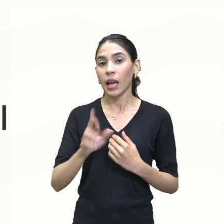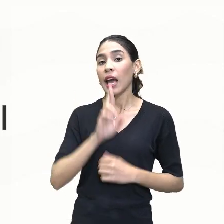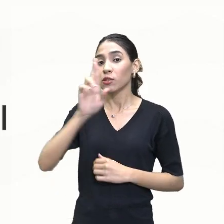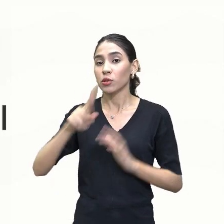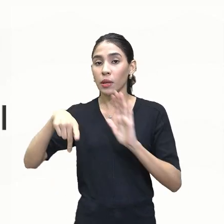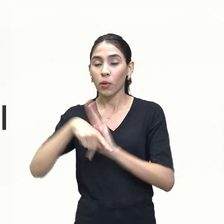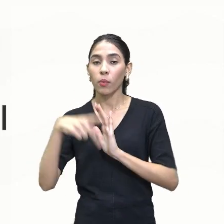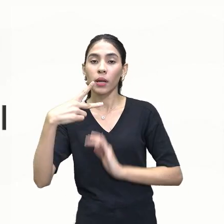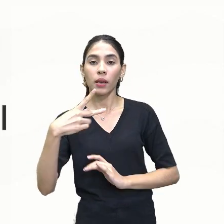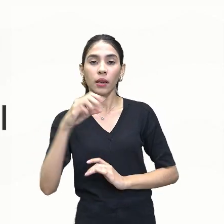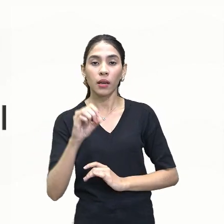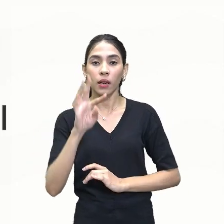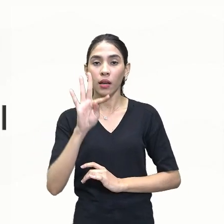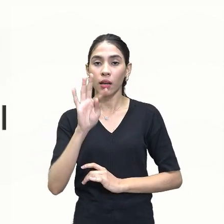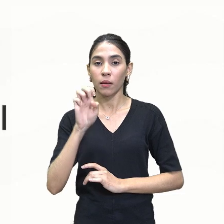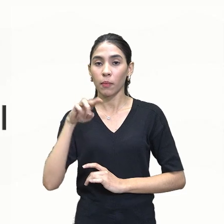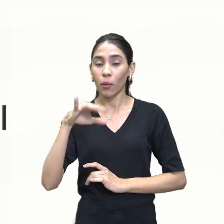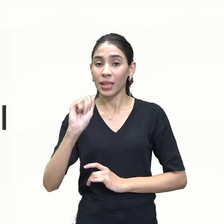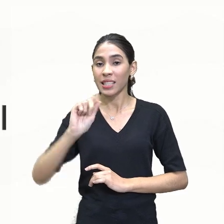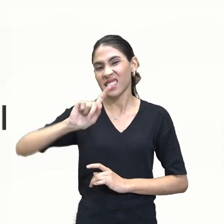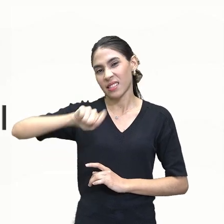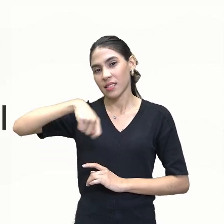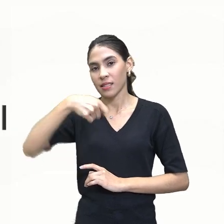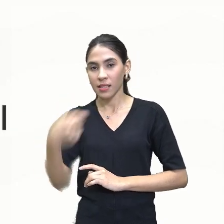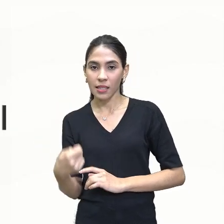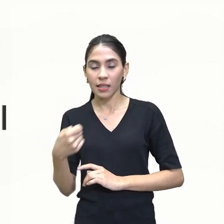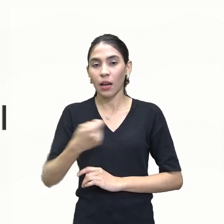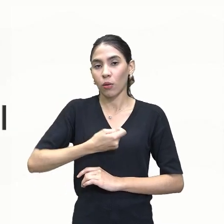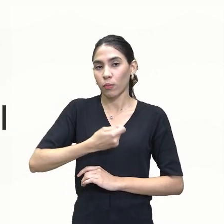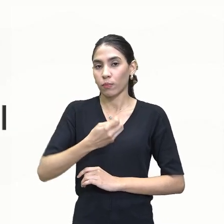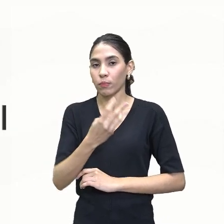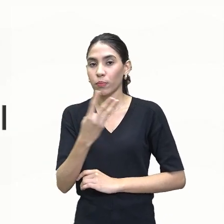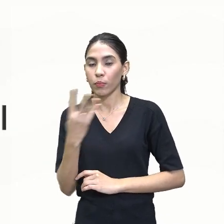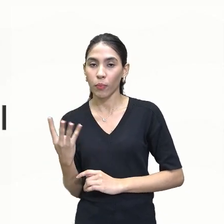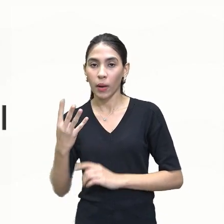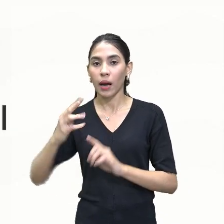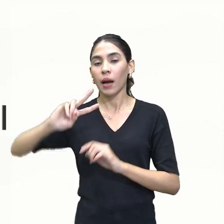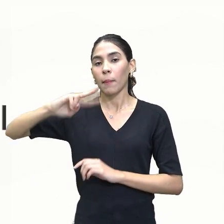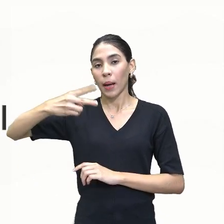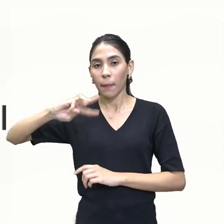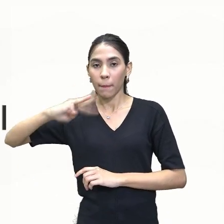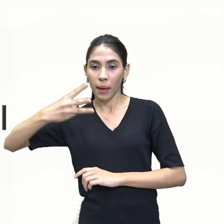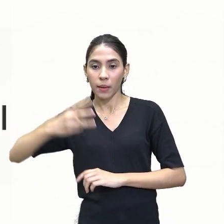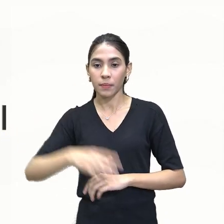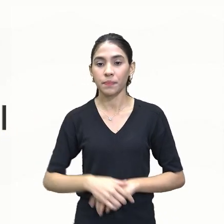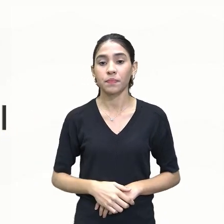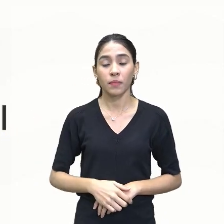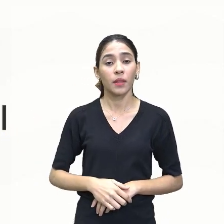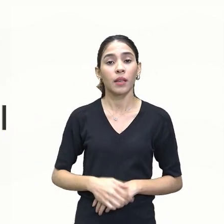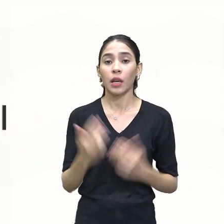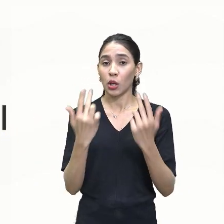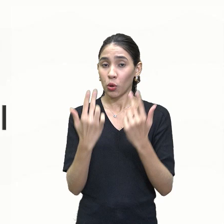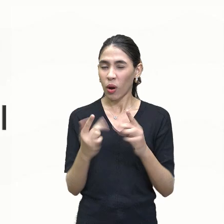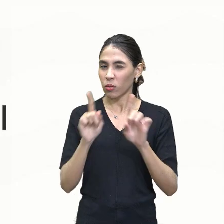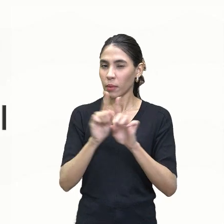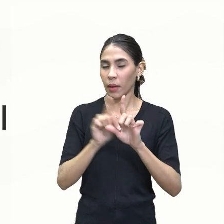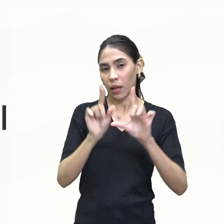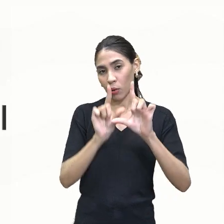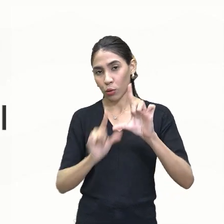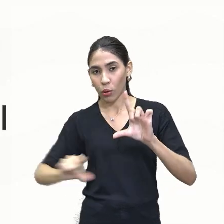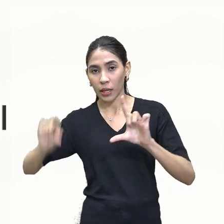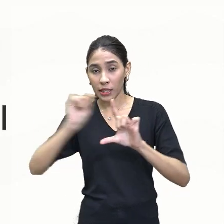O logaritmo também trabalha assim, só que ele vai trabalhar com o expoente. Então, é como se fosse